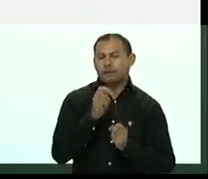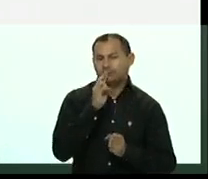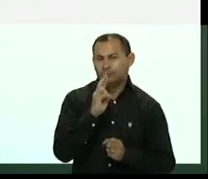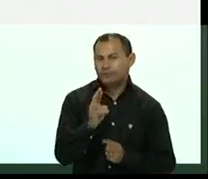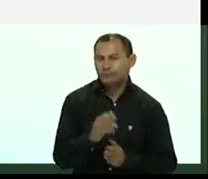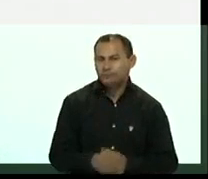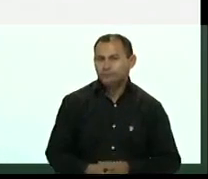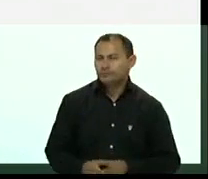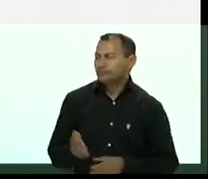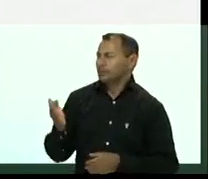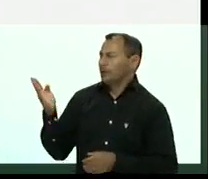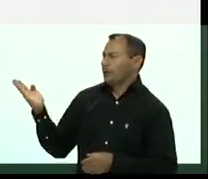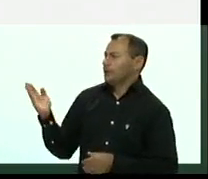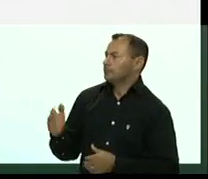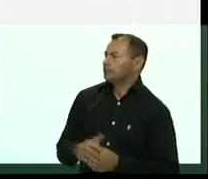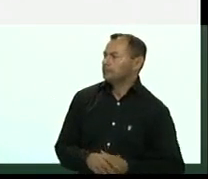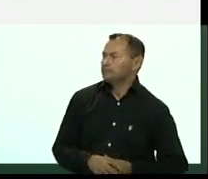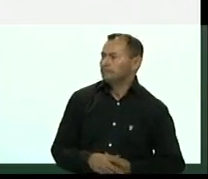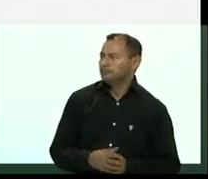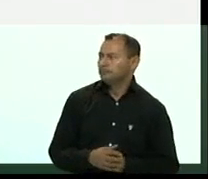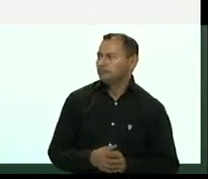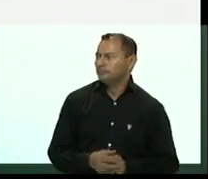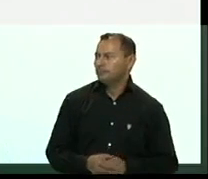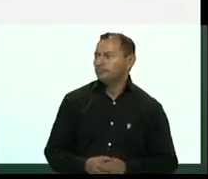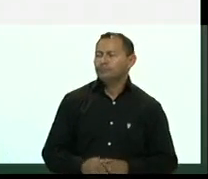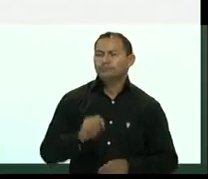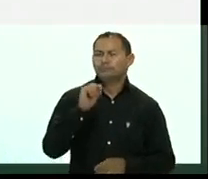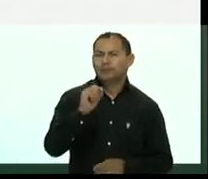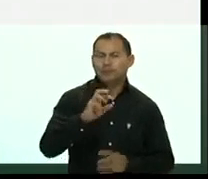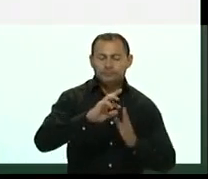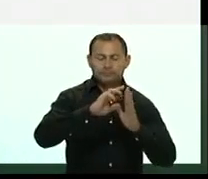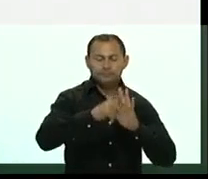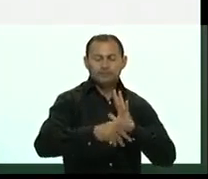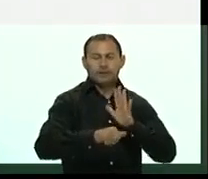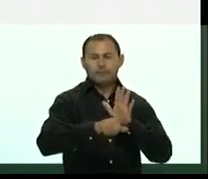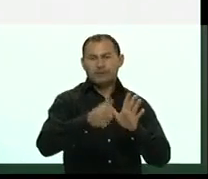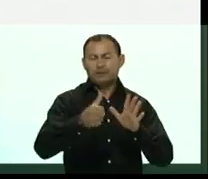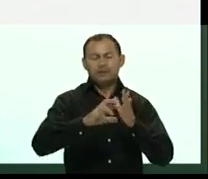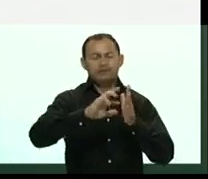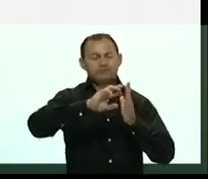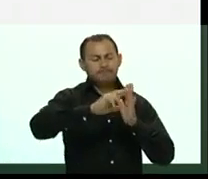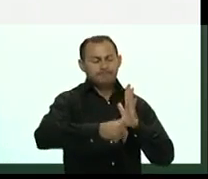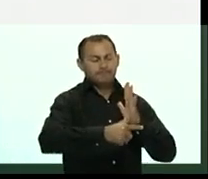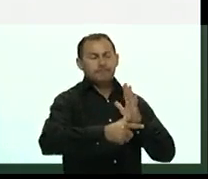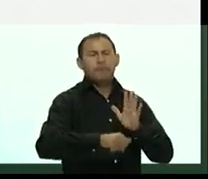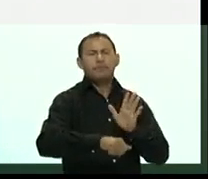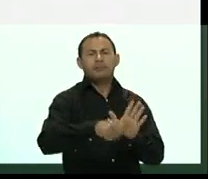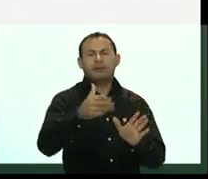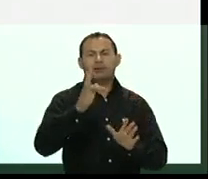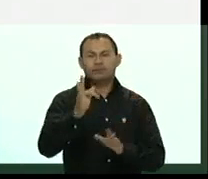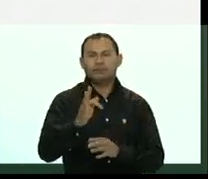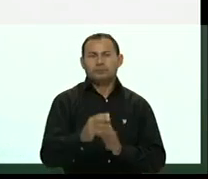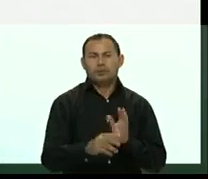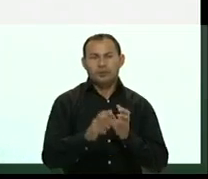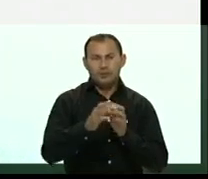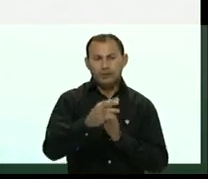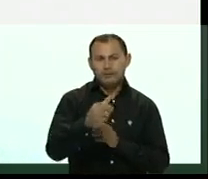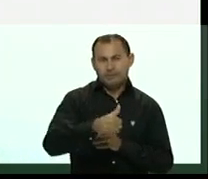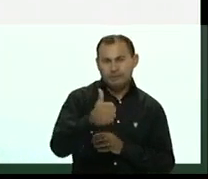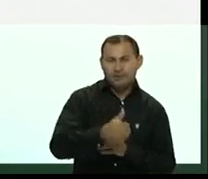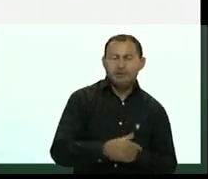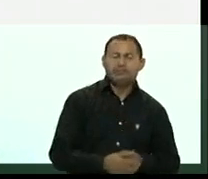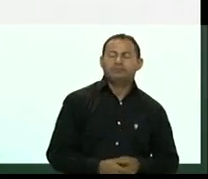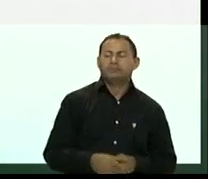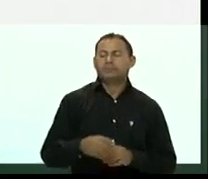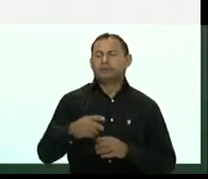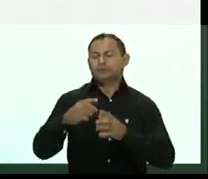resolver, olha como que vai ficar. Quem que é a derivada da minha primeira função, considerando que aqui eu tenho a primeira e no denominador